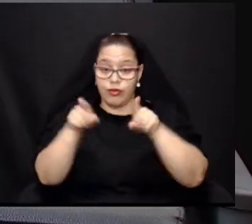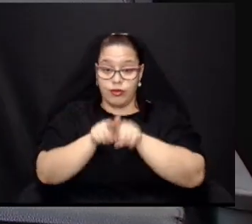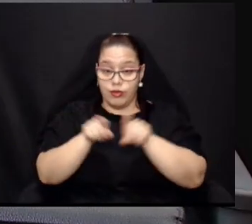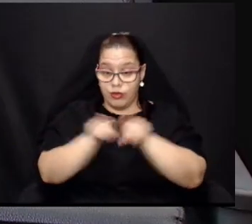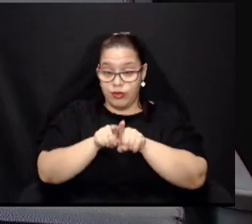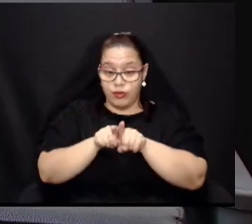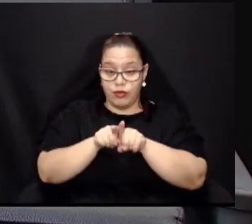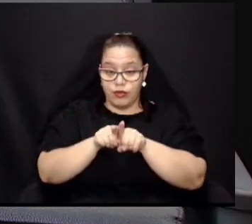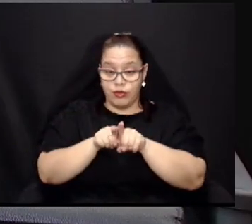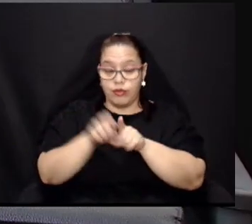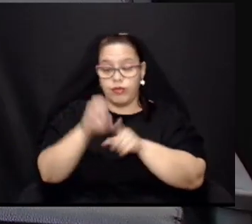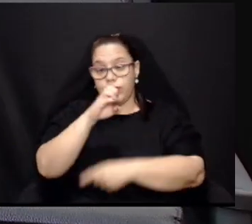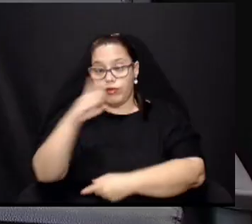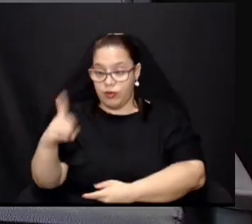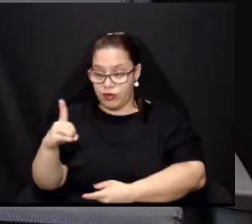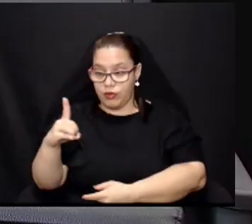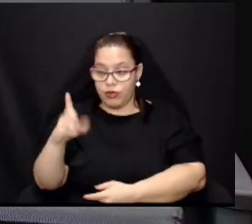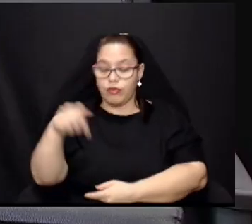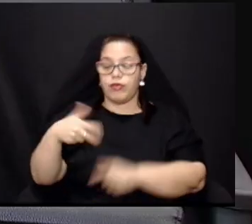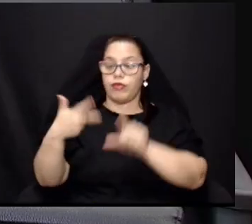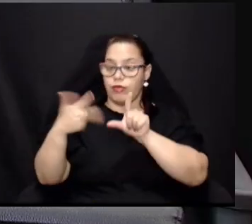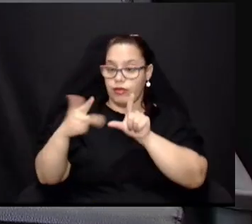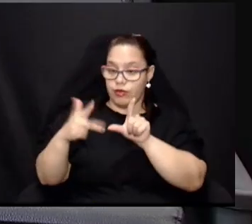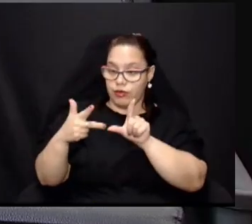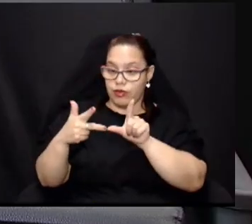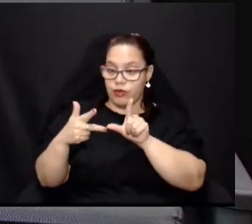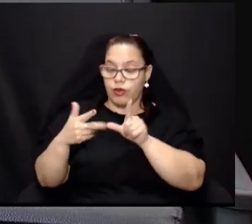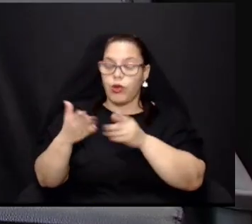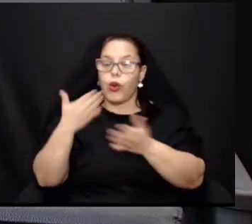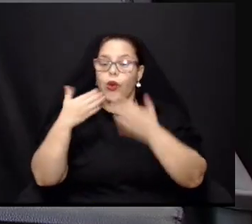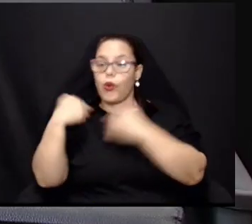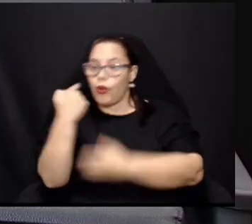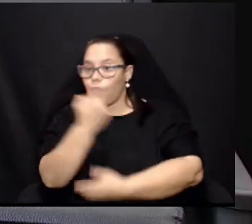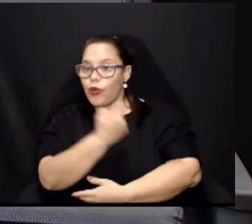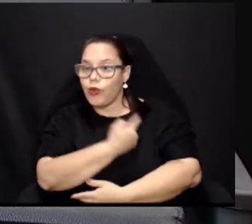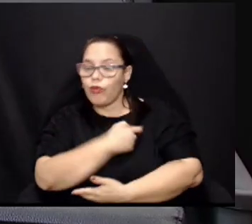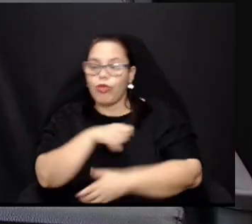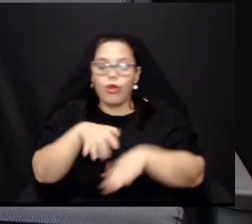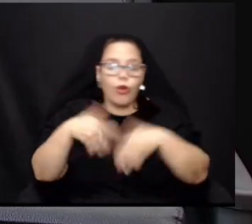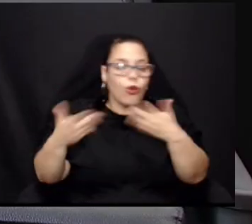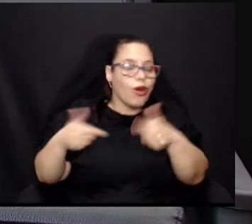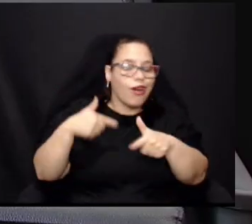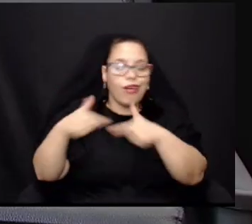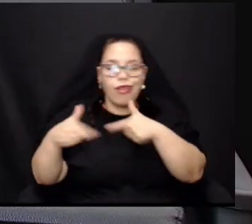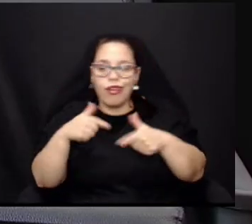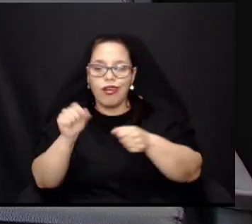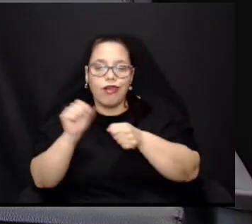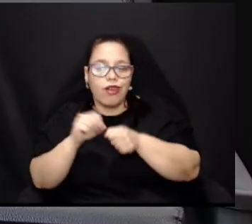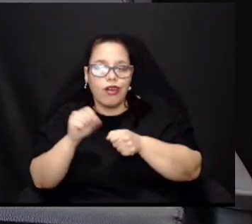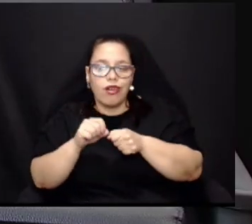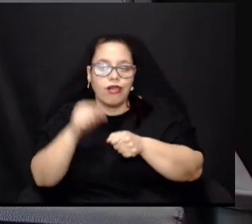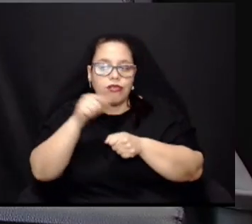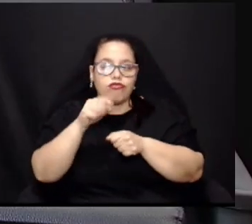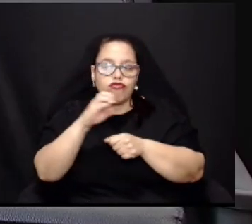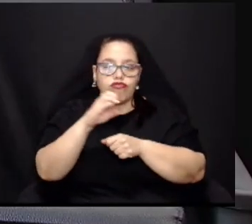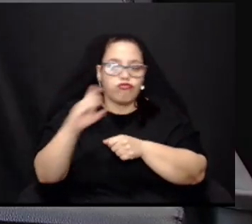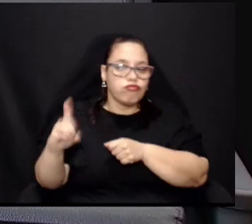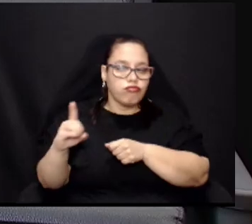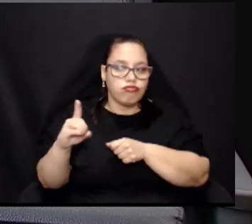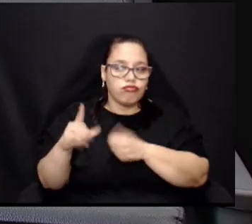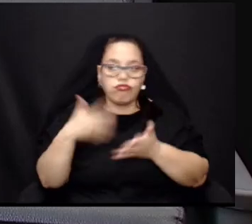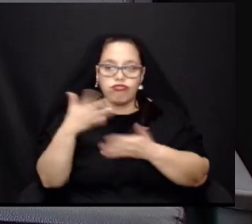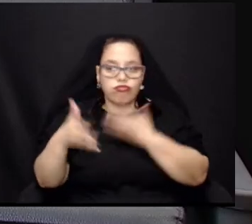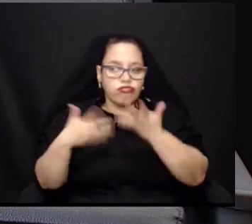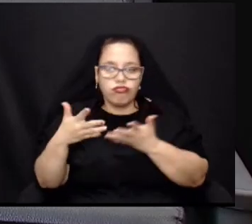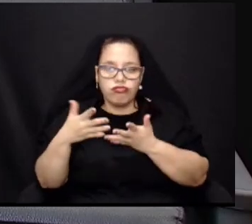coordenadoria aqui do Legislativo, né? Conta pra gente, né, qual que é o trabalho realizado por essa coordenadoria. A gente sempre